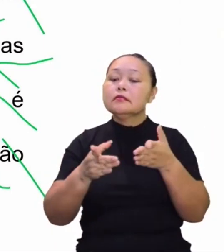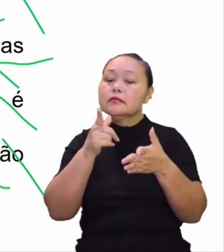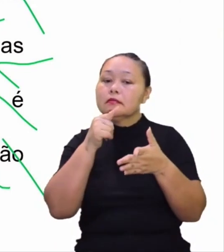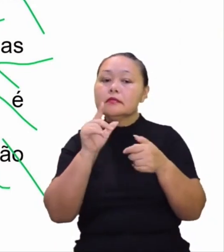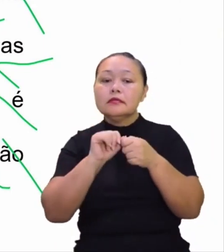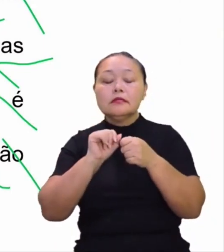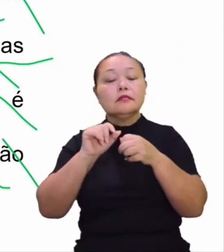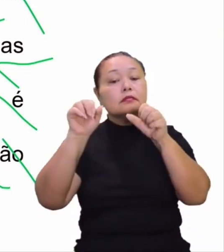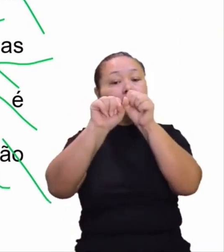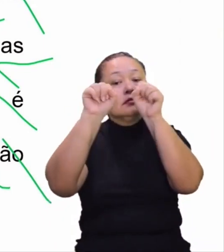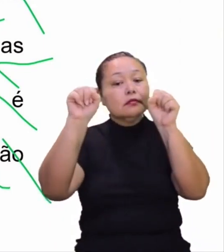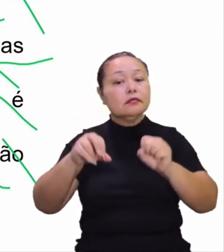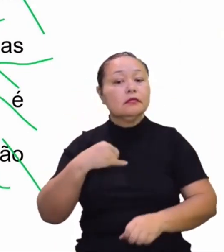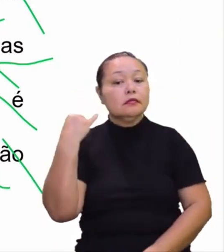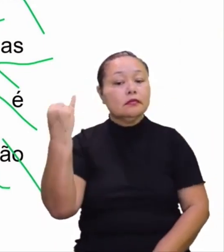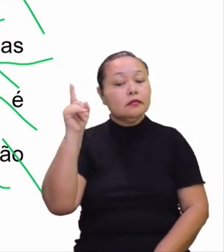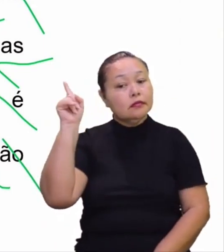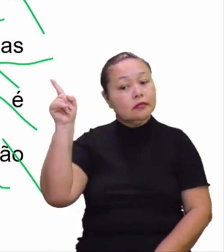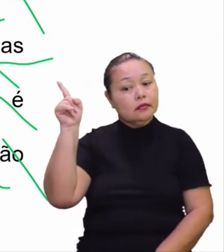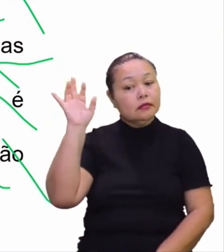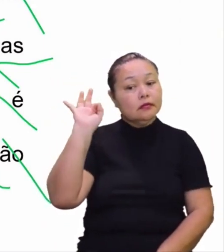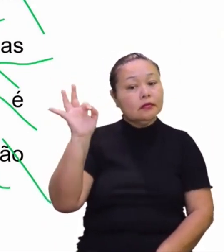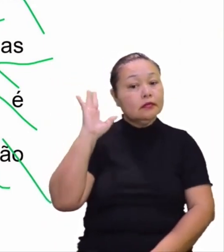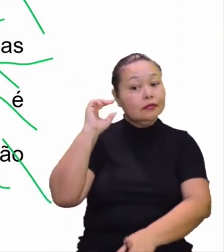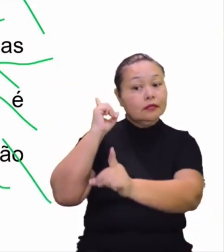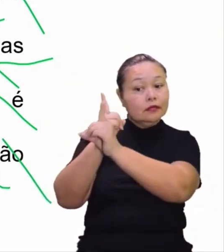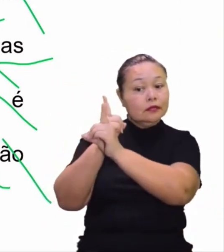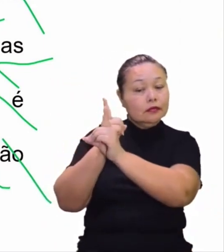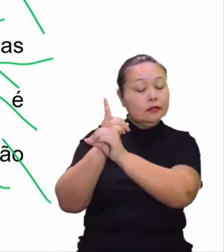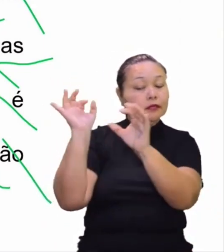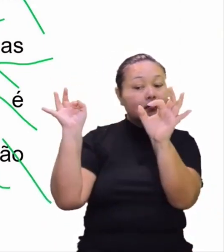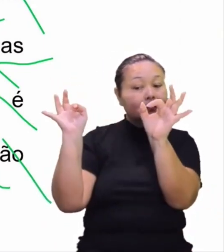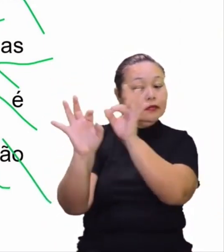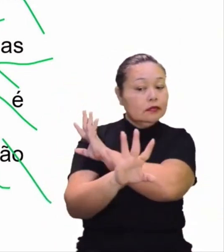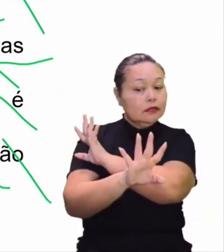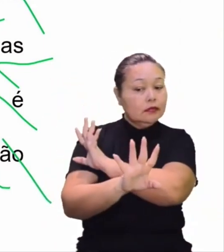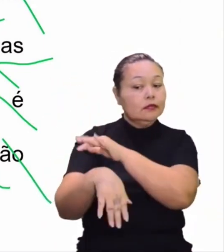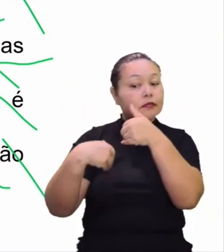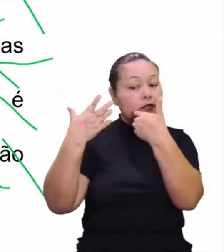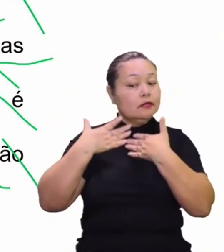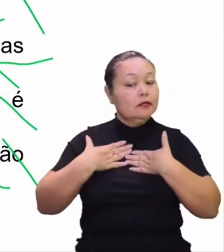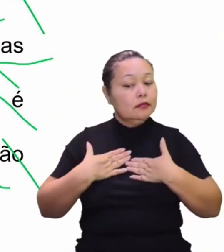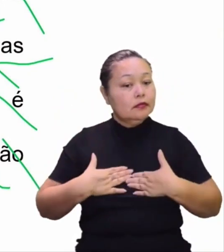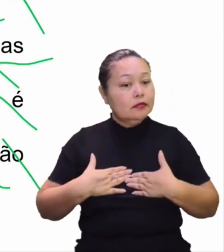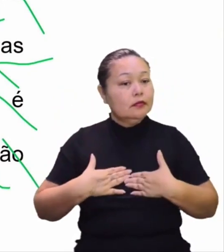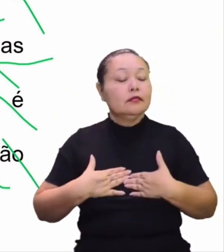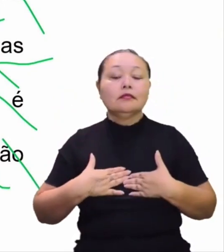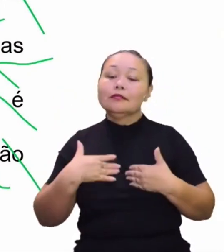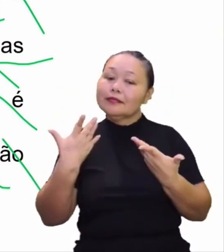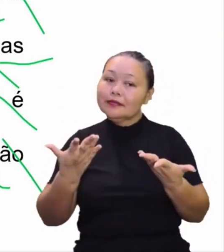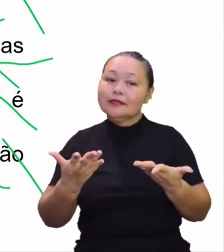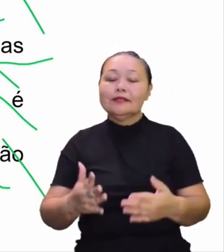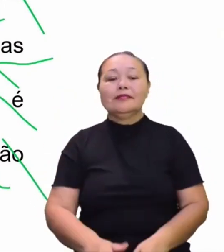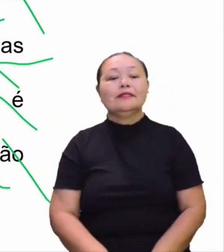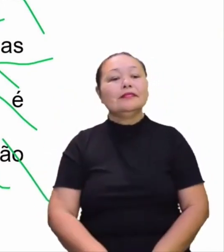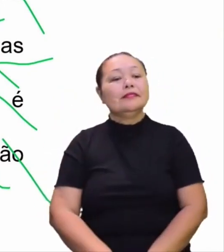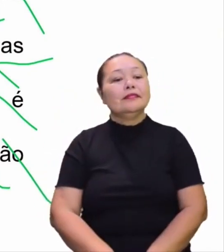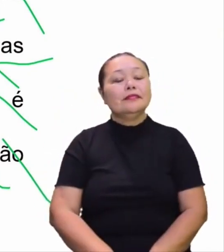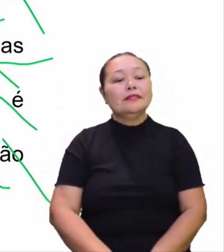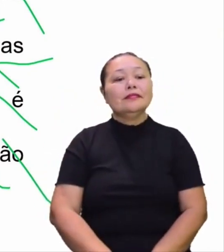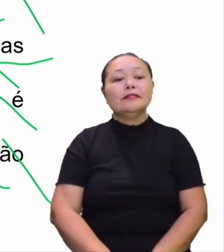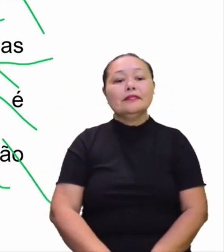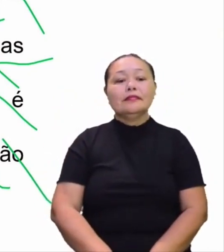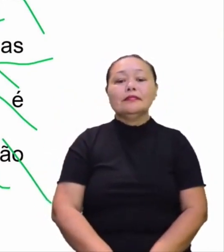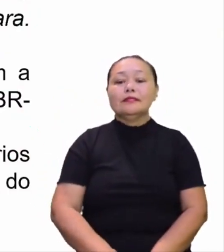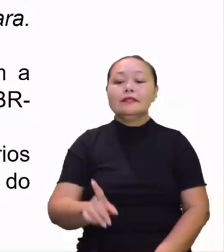atividade agrícola. Opa, é essa aí. Encontramos aí, ó. Fechou. Pronto. Tranquilo? Tranquilo demais. Suave na nave? Suave na